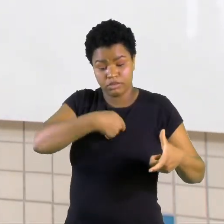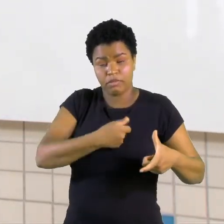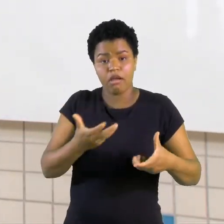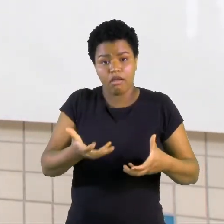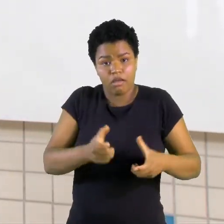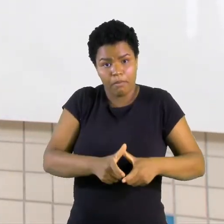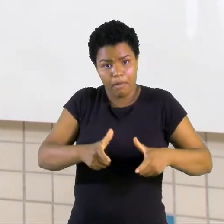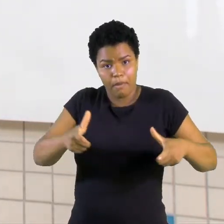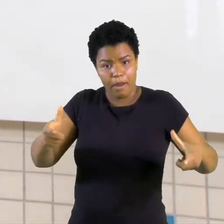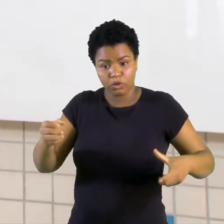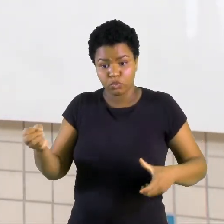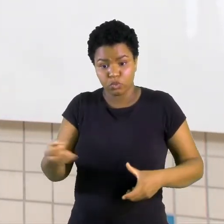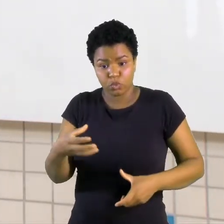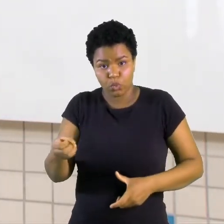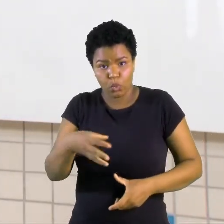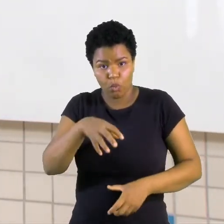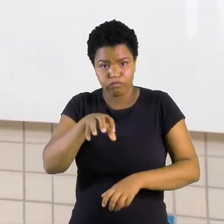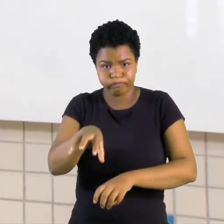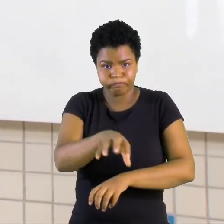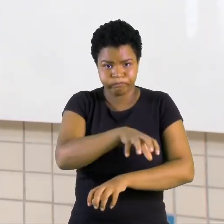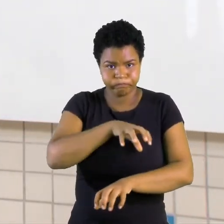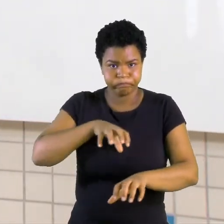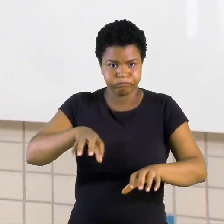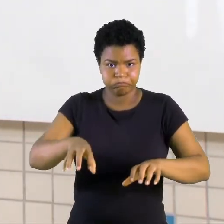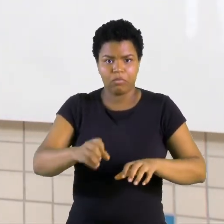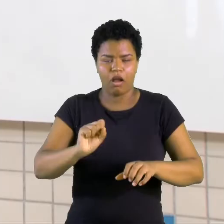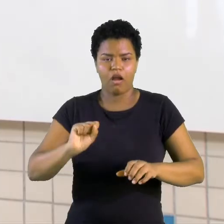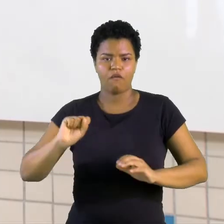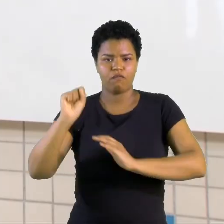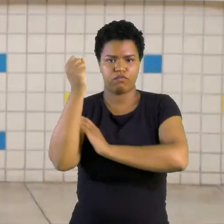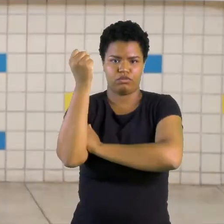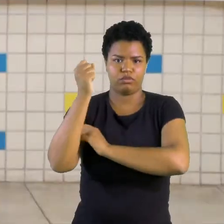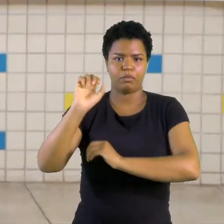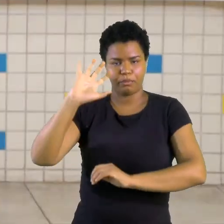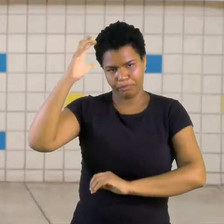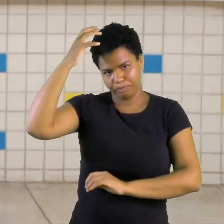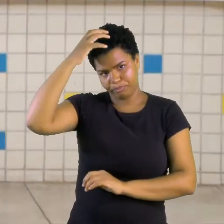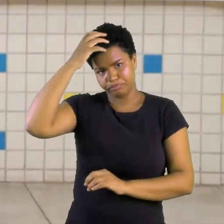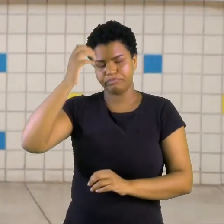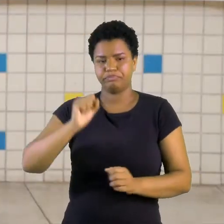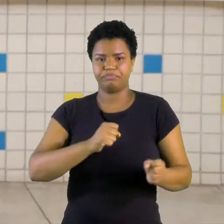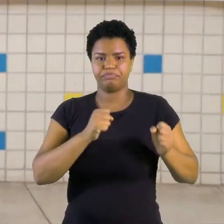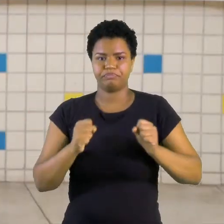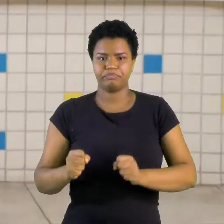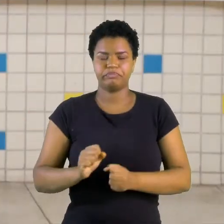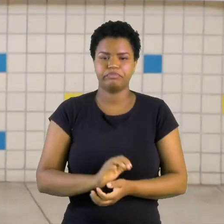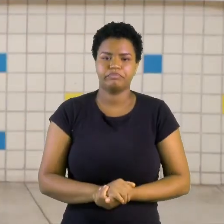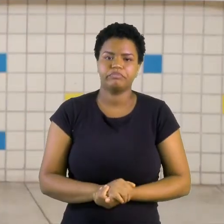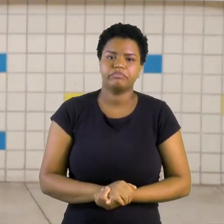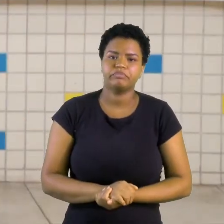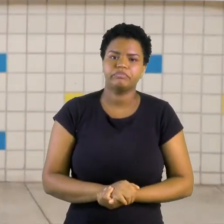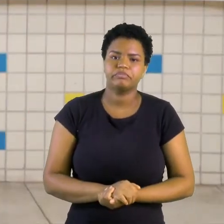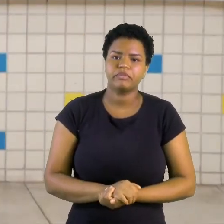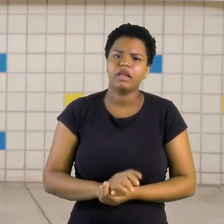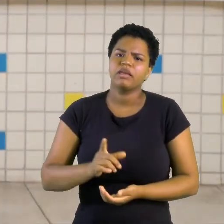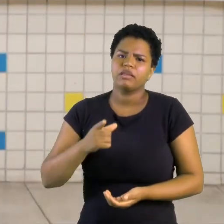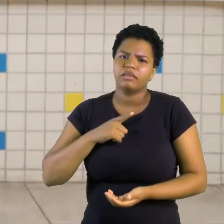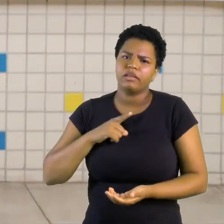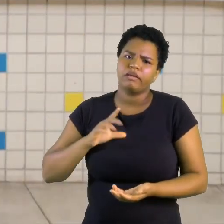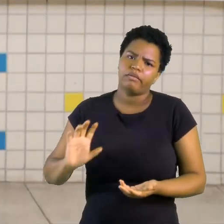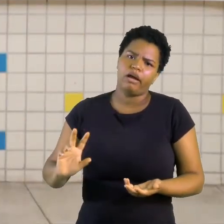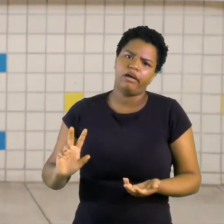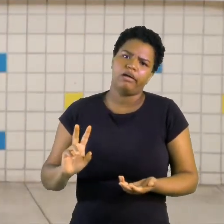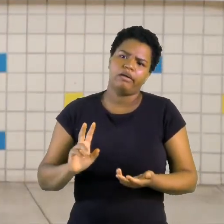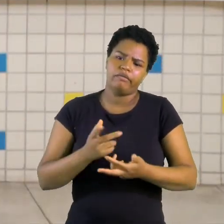novas colônias. Isso fortalecia o poder real durante aquele período. Então a conquista, ela teve várias faces, né, e faces muitas